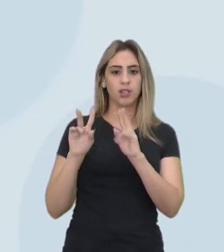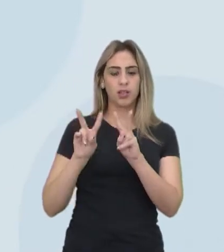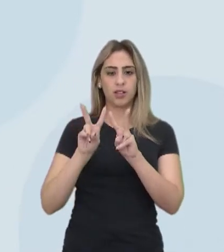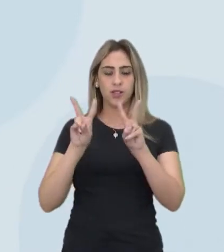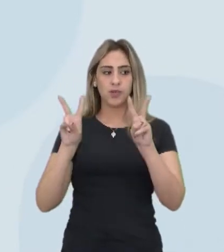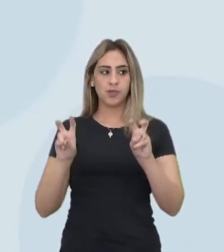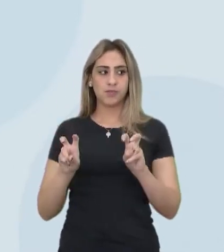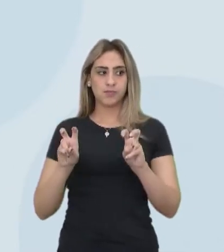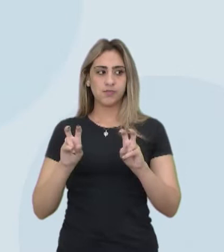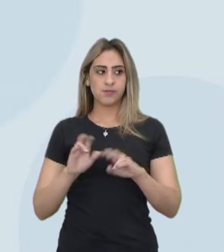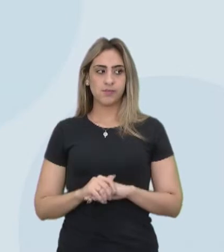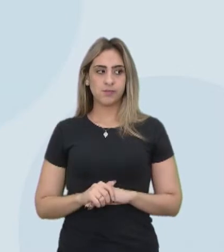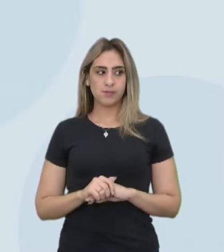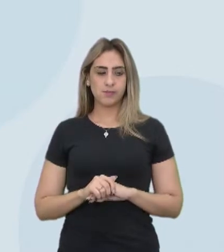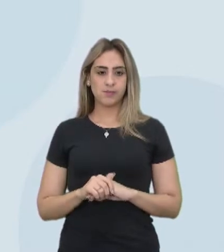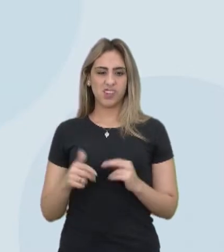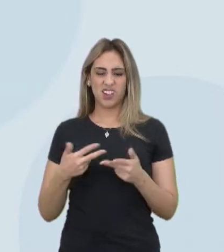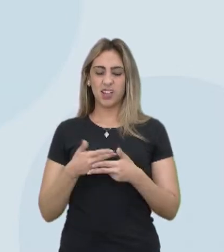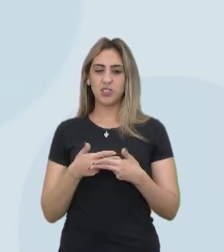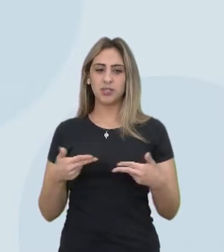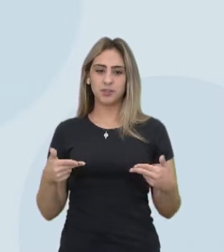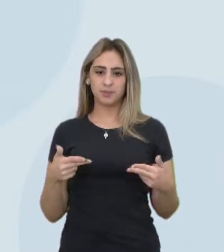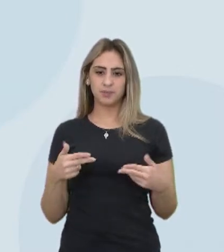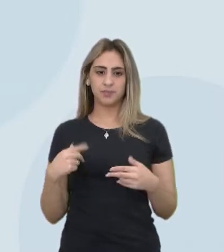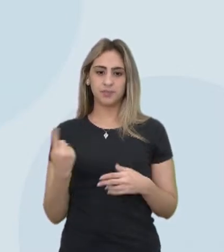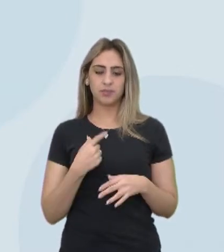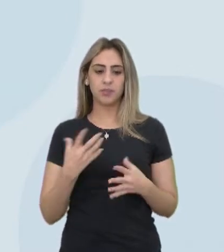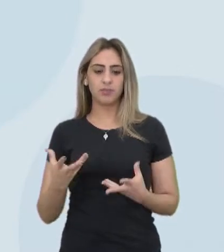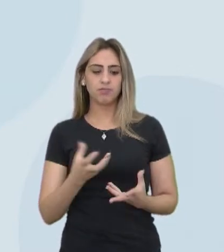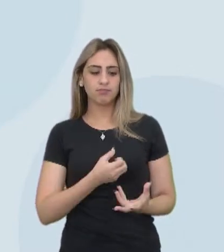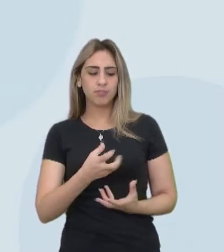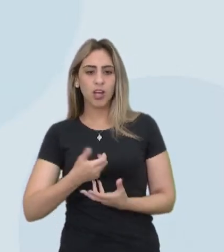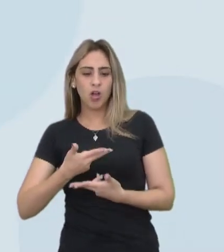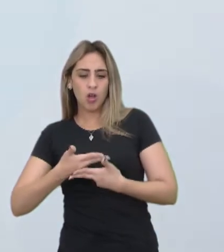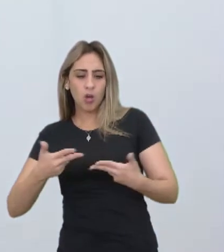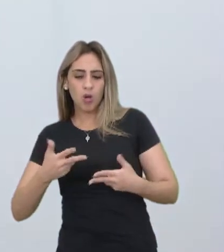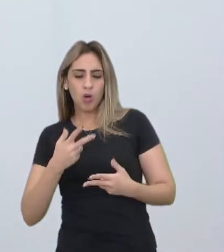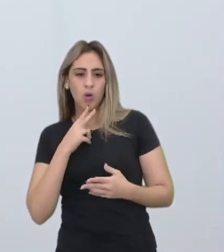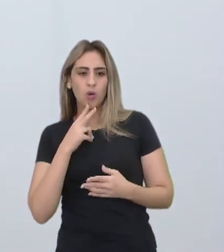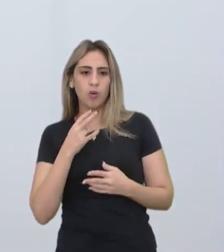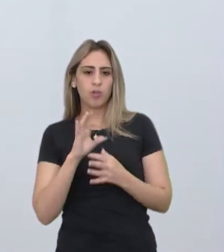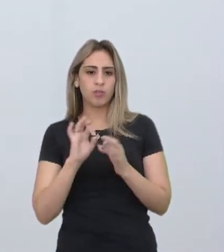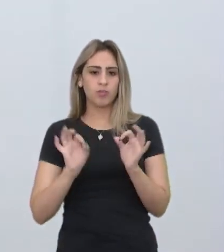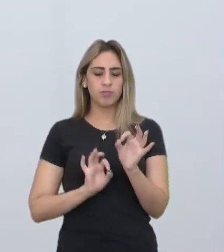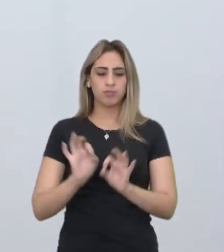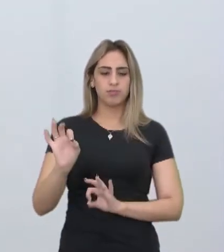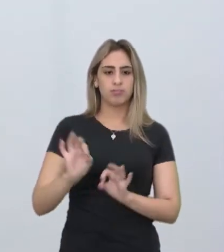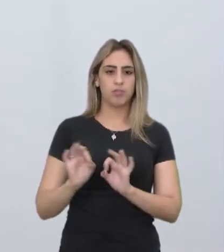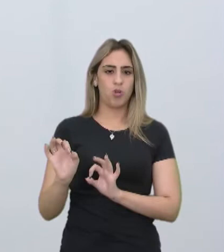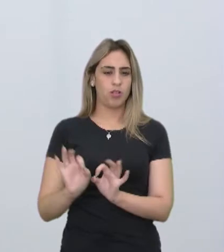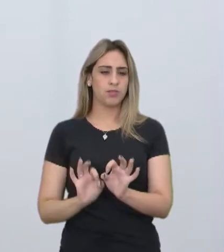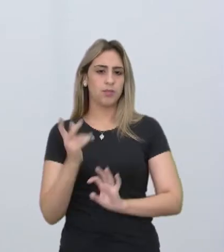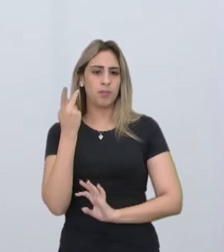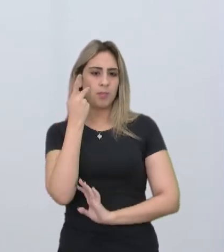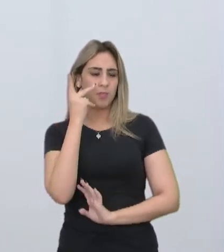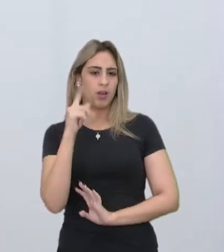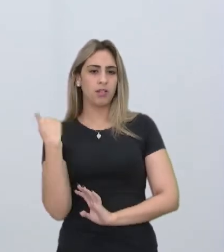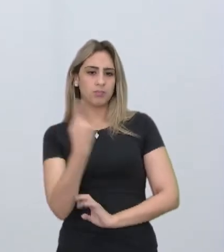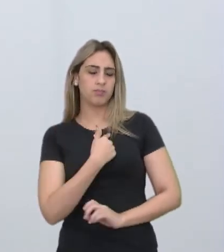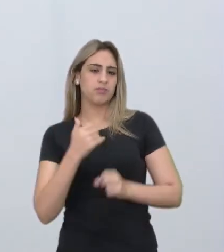questão de coleta de dados, de organização desses dados, né? Para que a